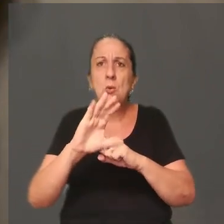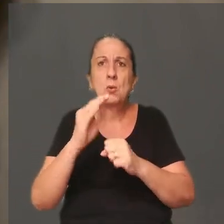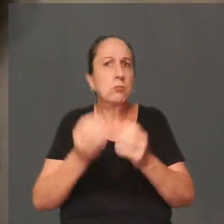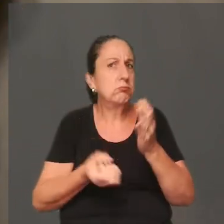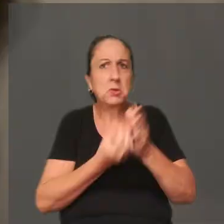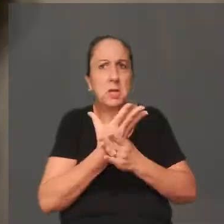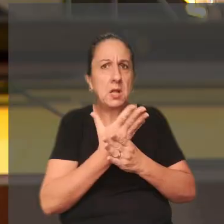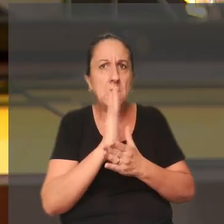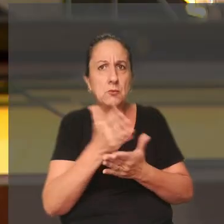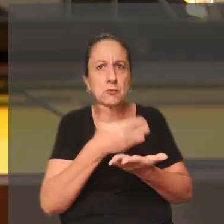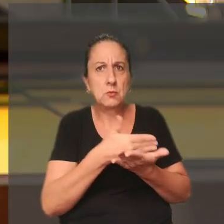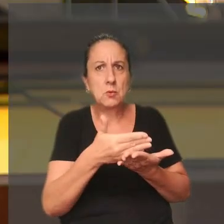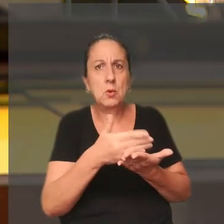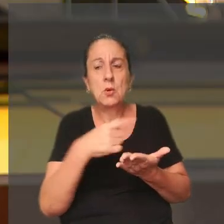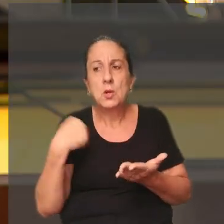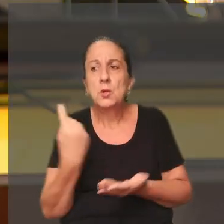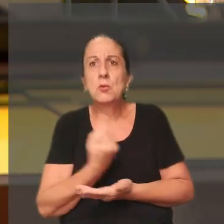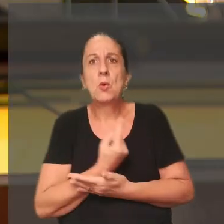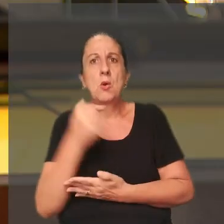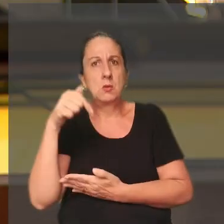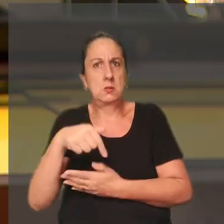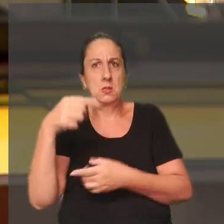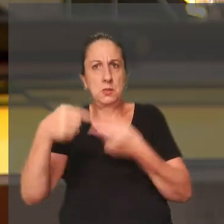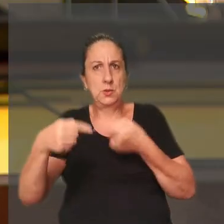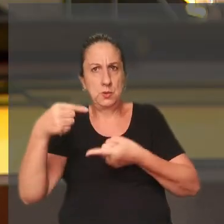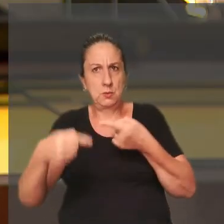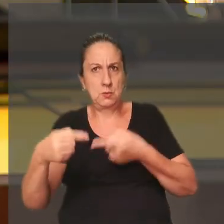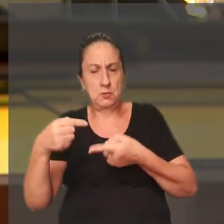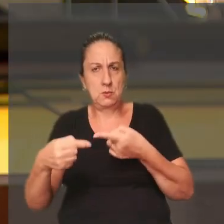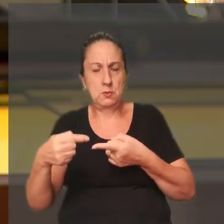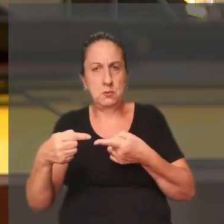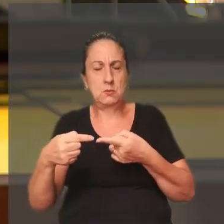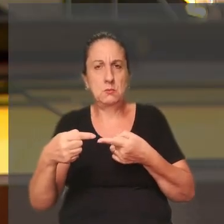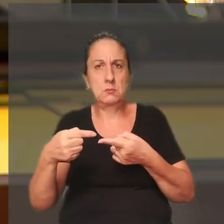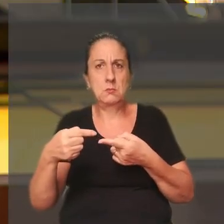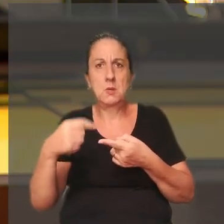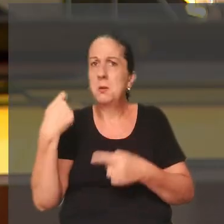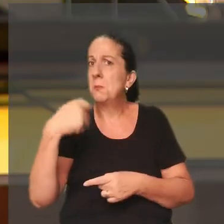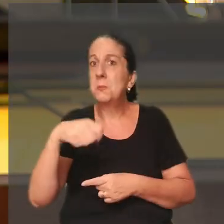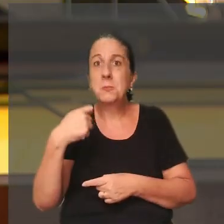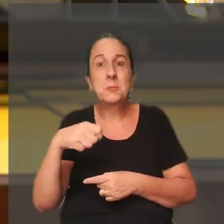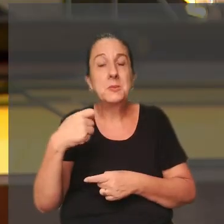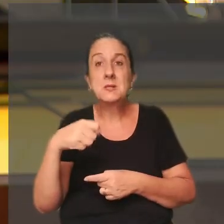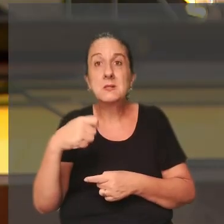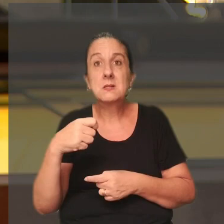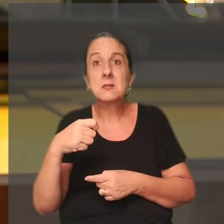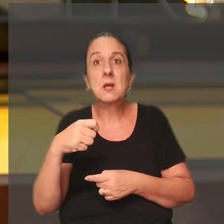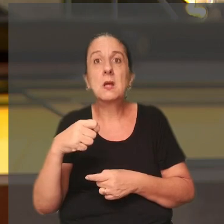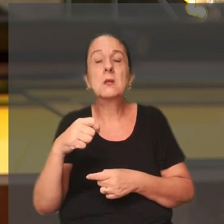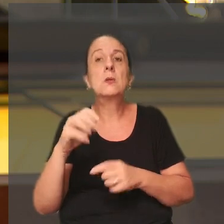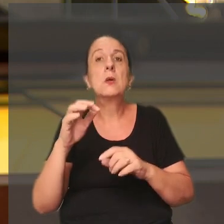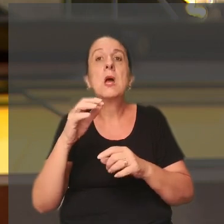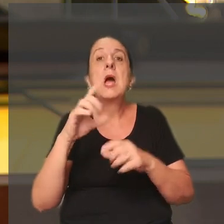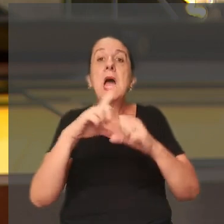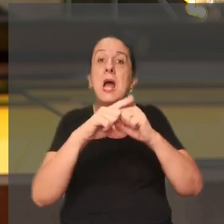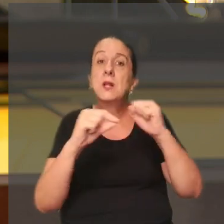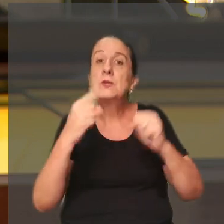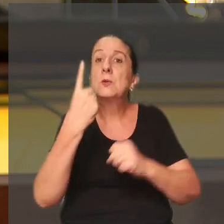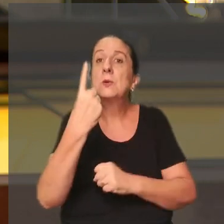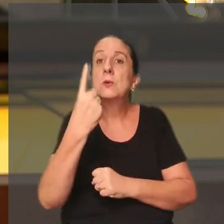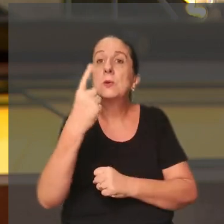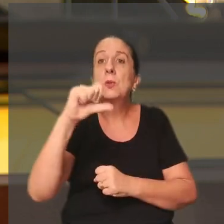quando foi criado. O que nós estamos aqui é visando suprir uma lacuna no artigo 92 que tem